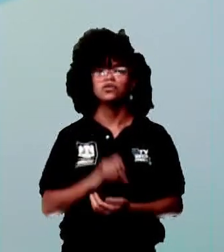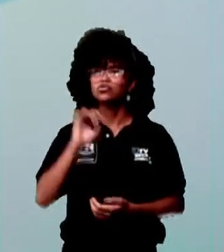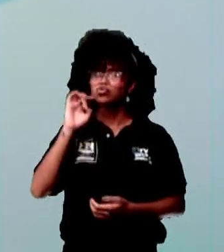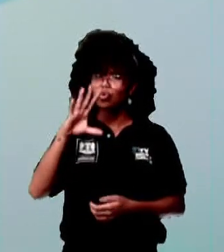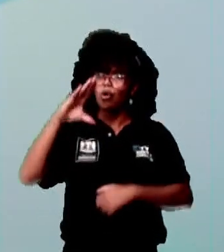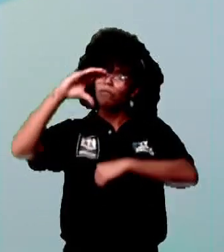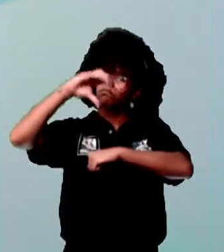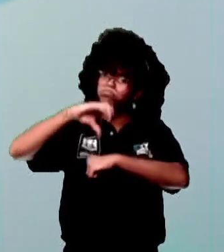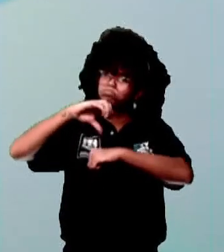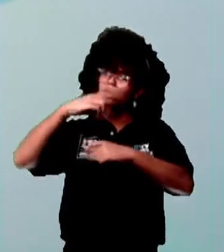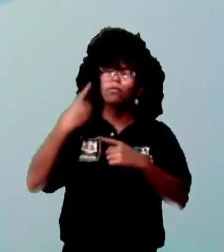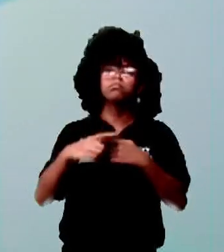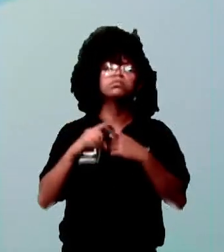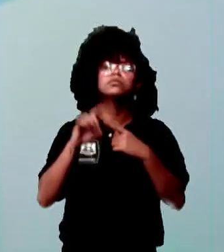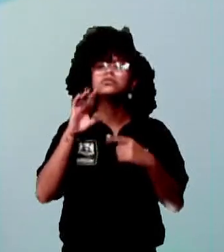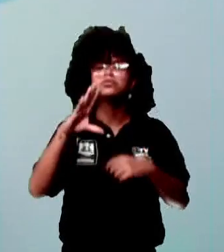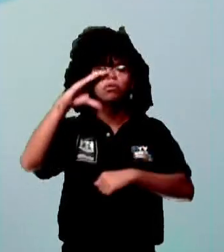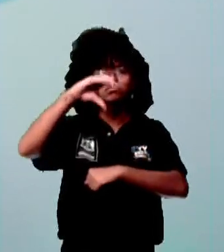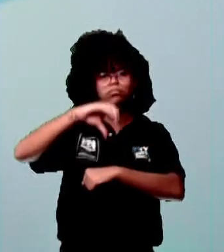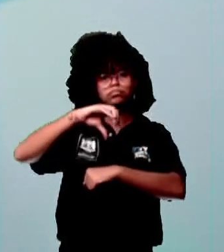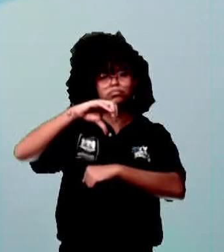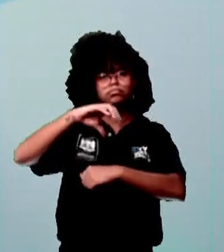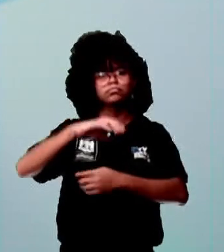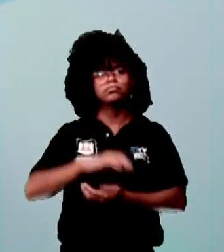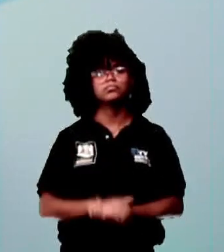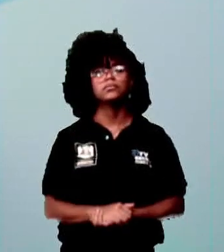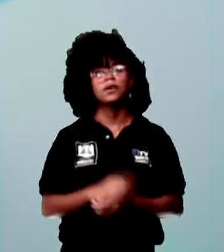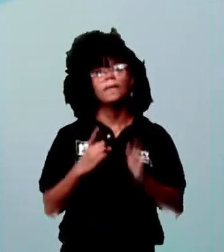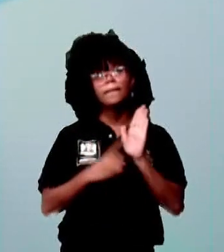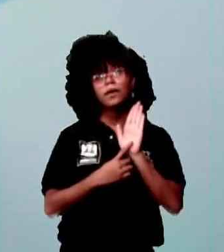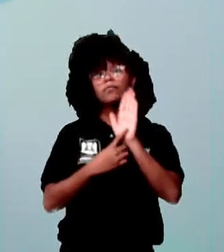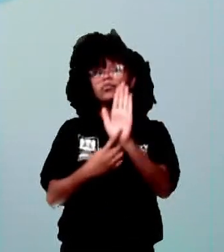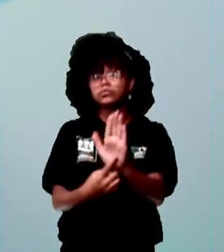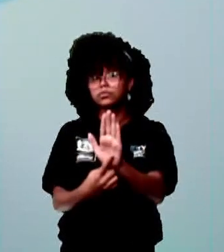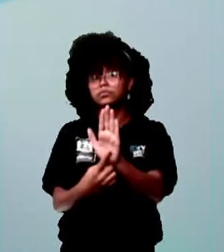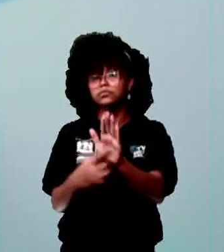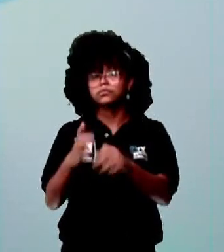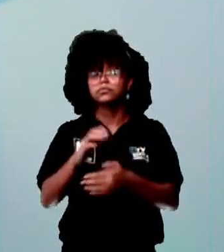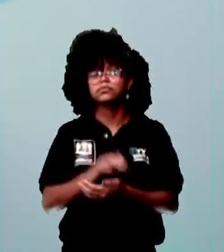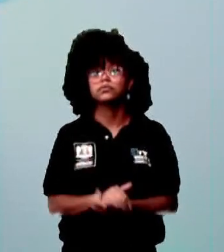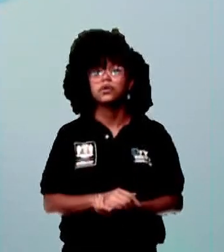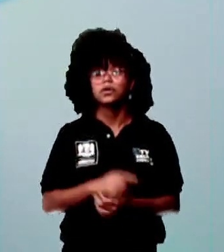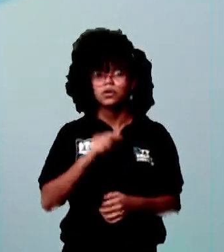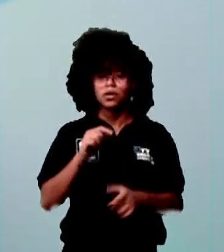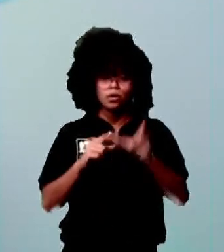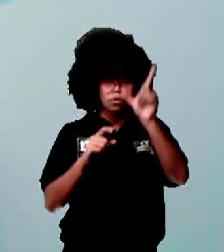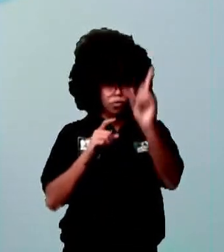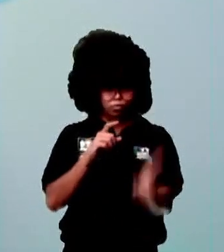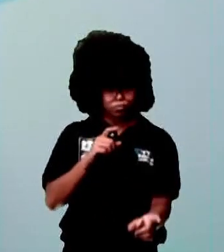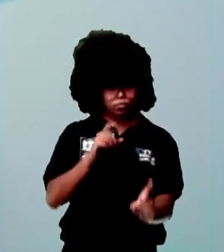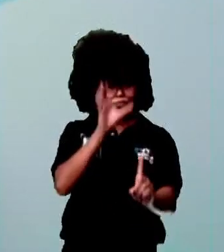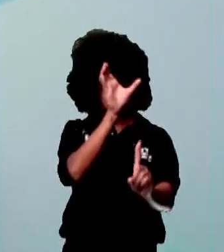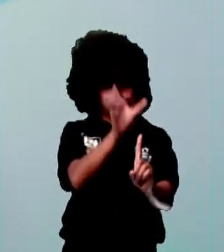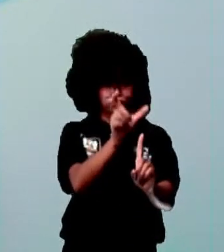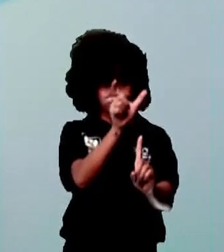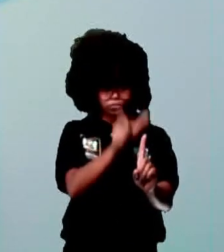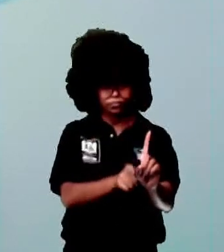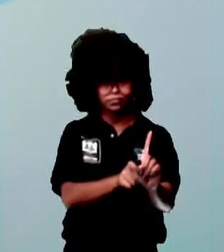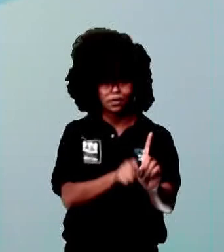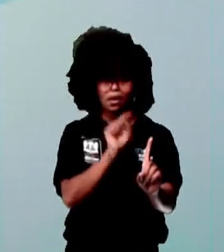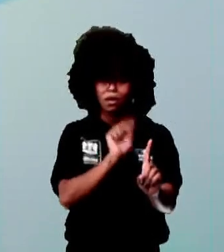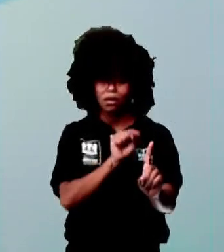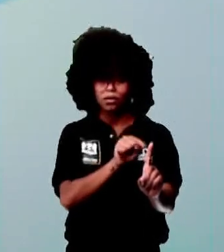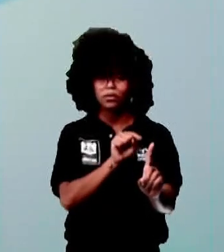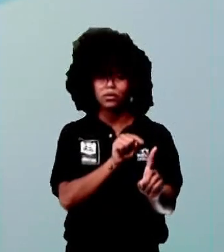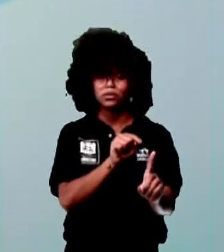sozinha. Por que uma interrogação sozinha? Para mostrar para a gente que o personagem, né, que o Cebolinha, ele não está